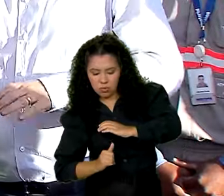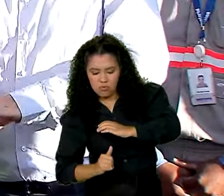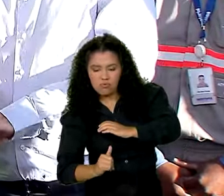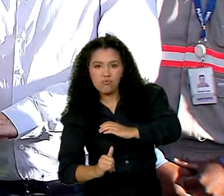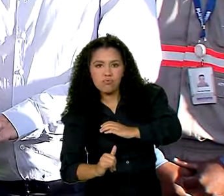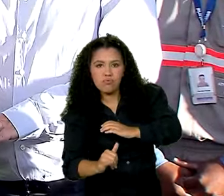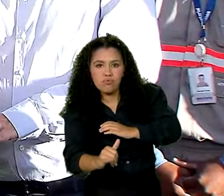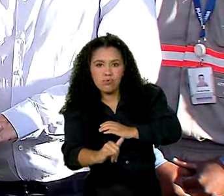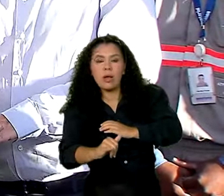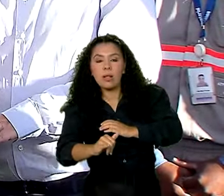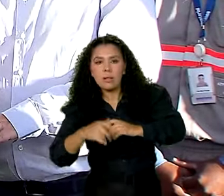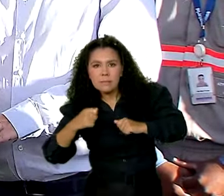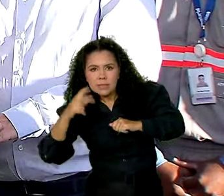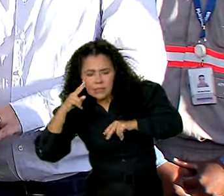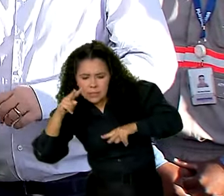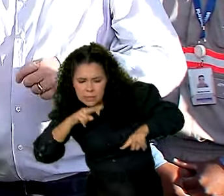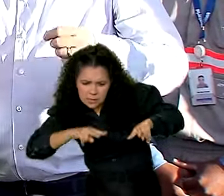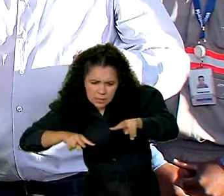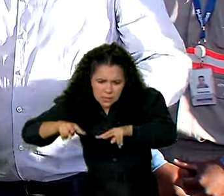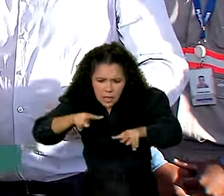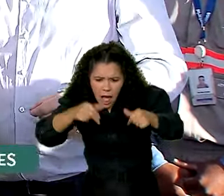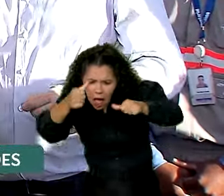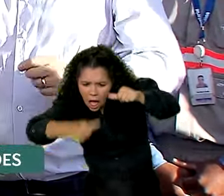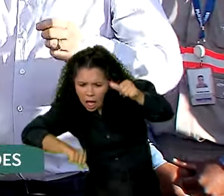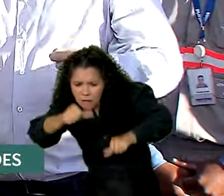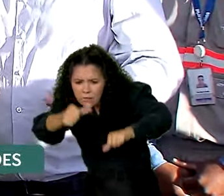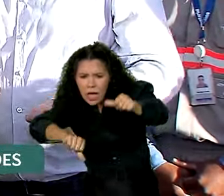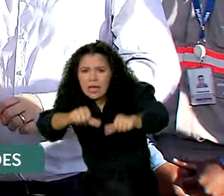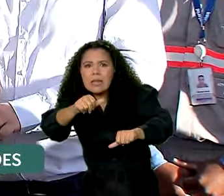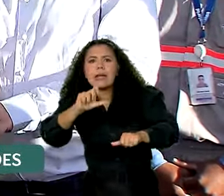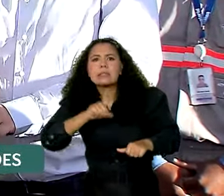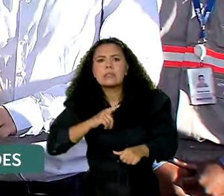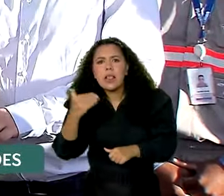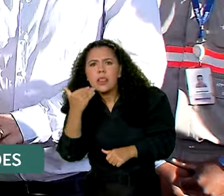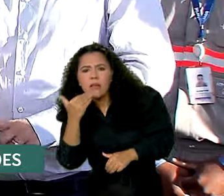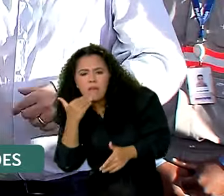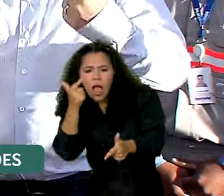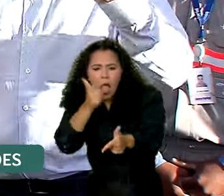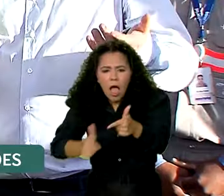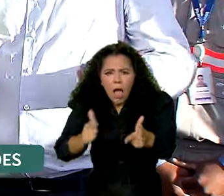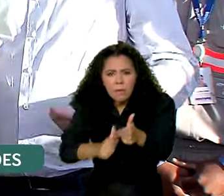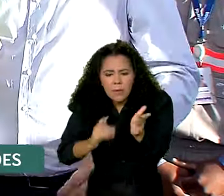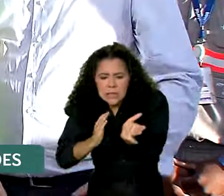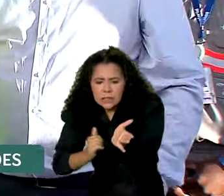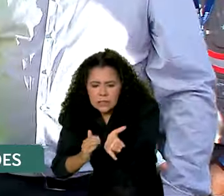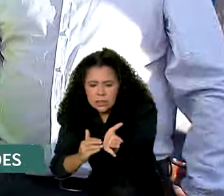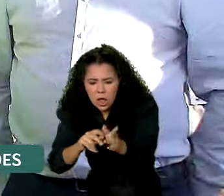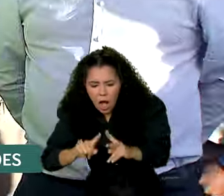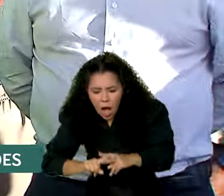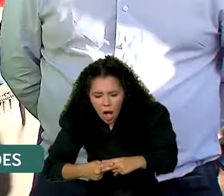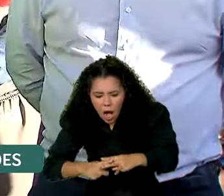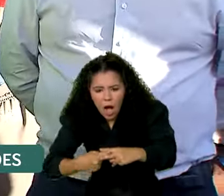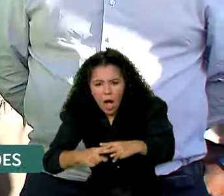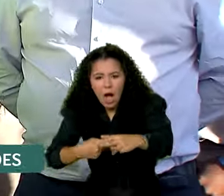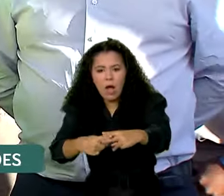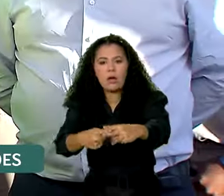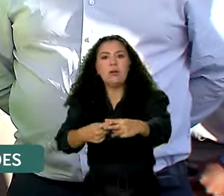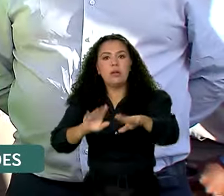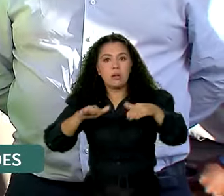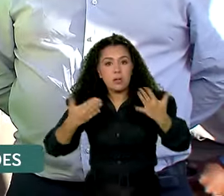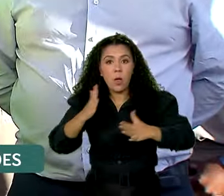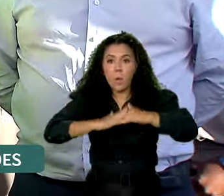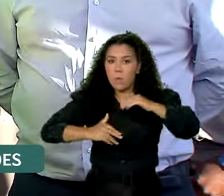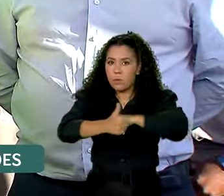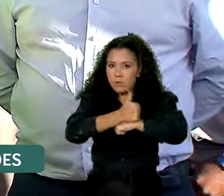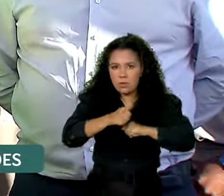tensão, vão ter que ser inspecionadas para identificar as avarias e fazer as substituições. Então eles já estão indo com todo o pessoal